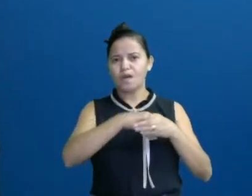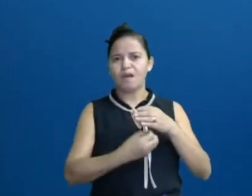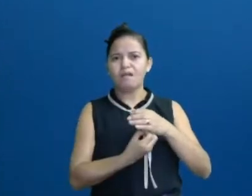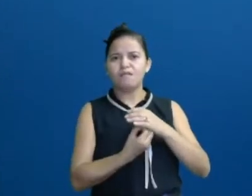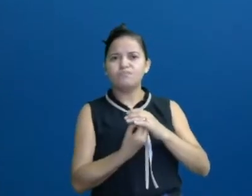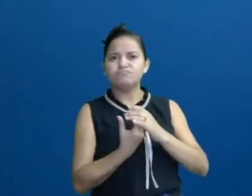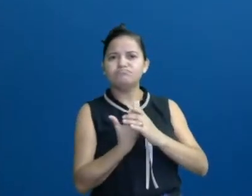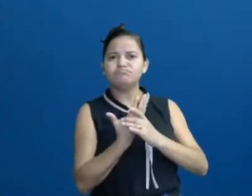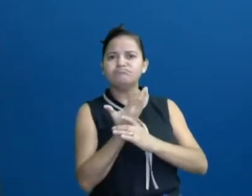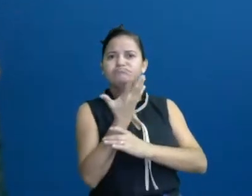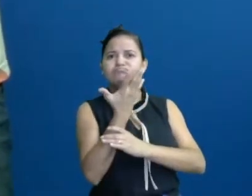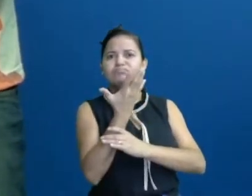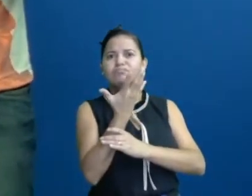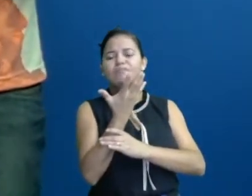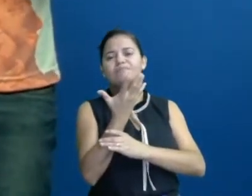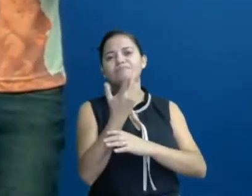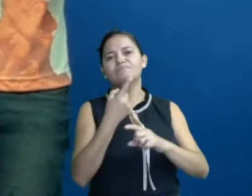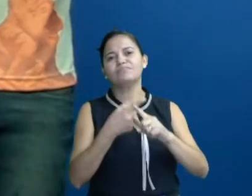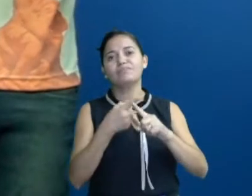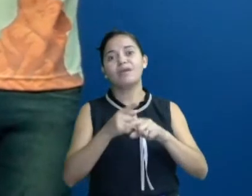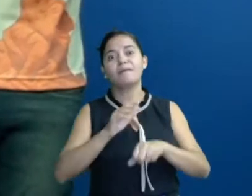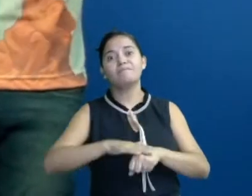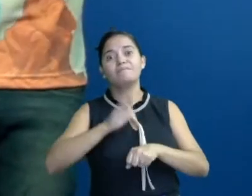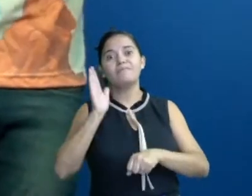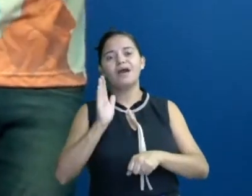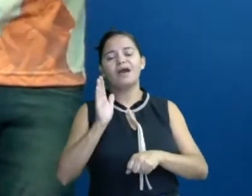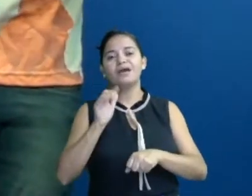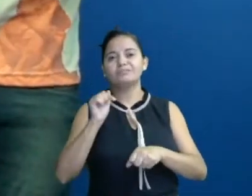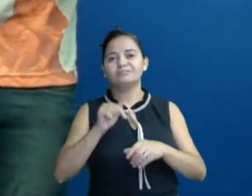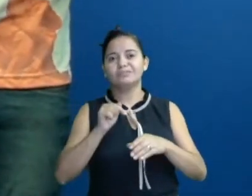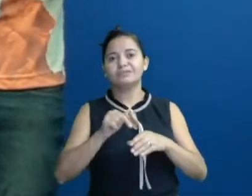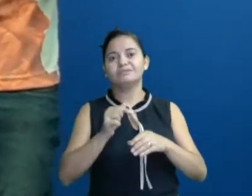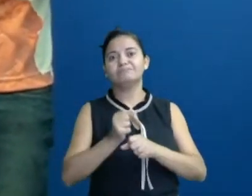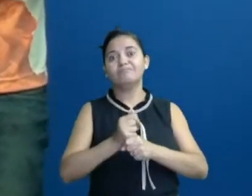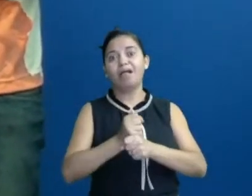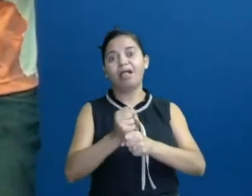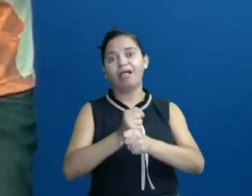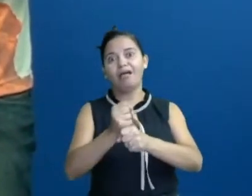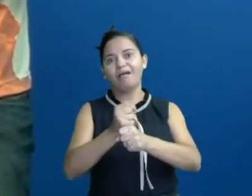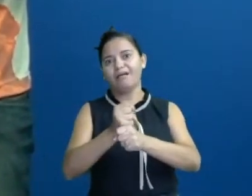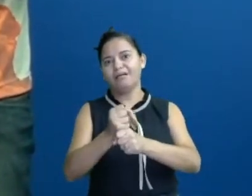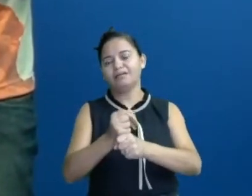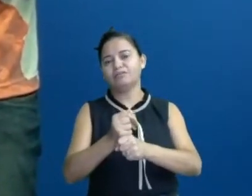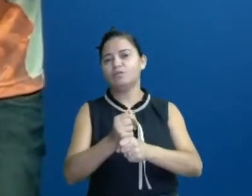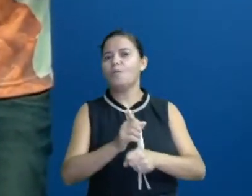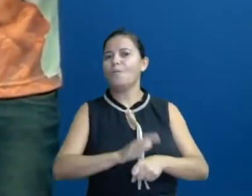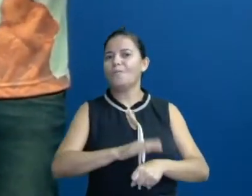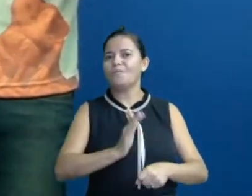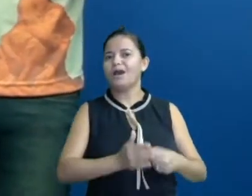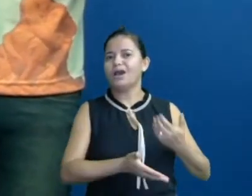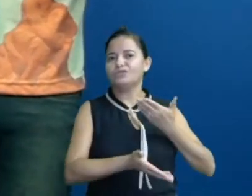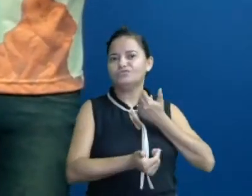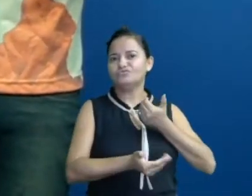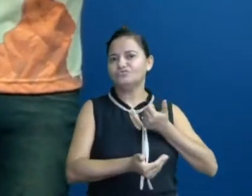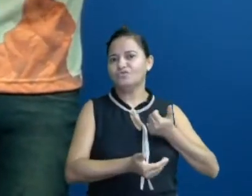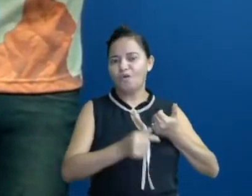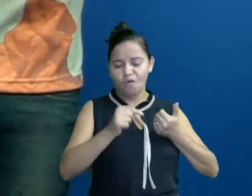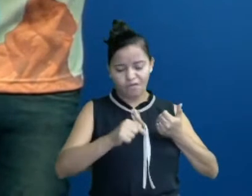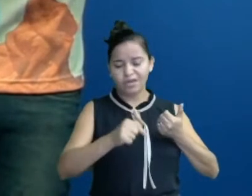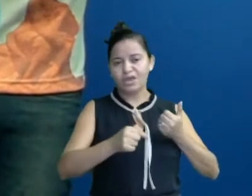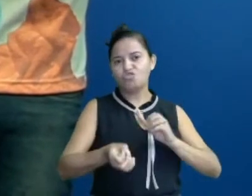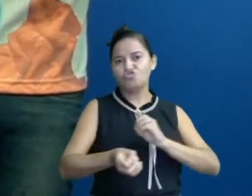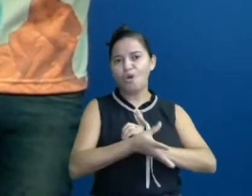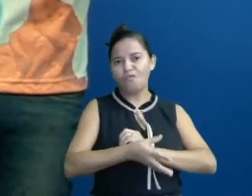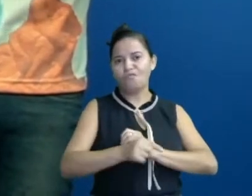mais jovem, né? Porque o solo mais jovem, ele não vai ter tanta matéria orgânica. Então, se ele não tem tanta